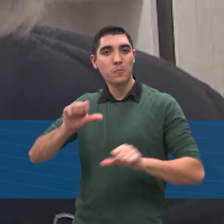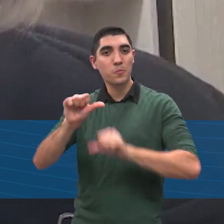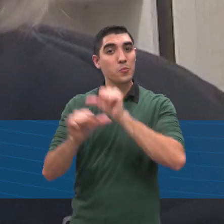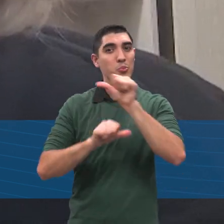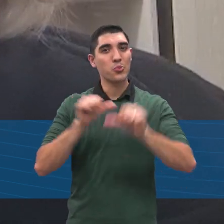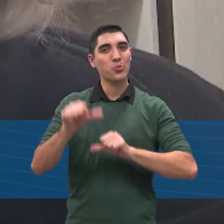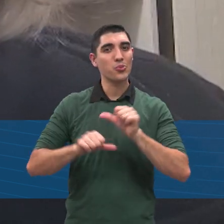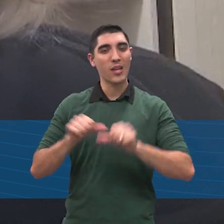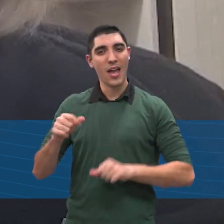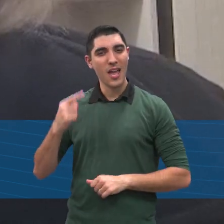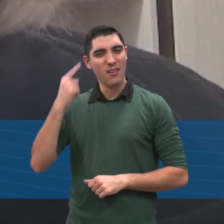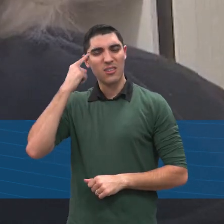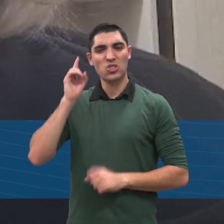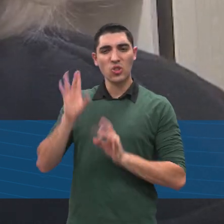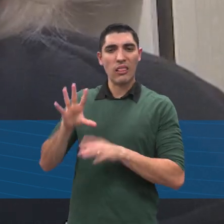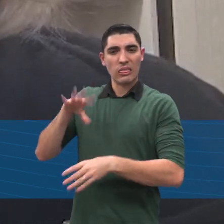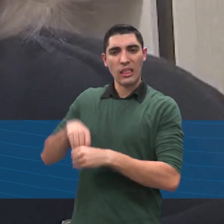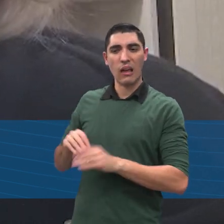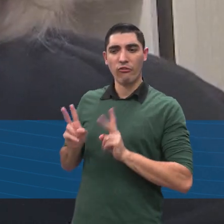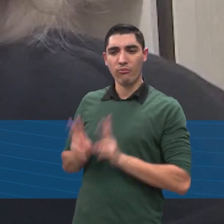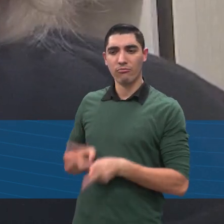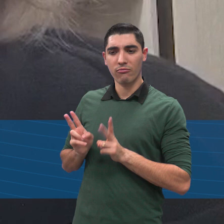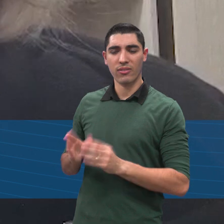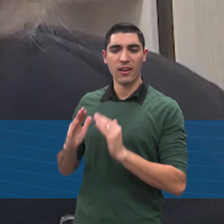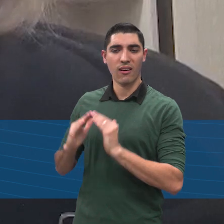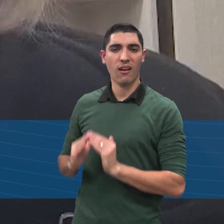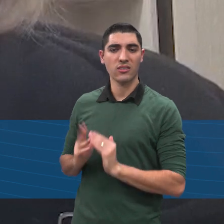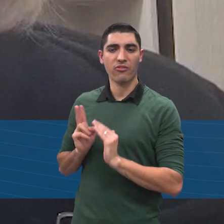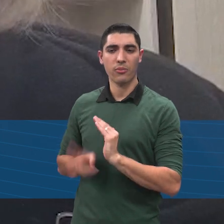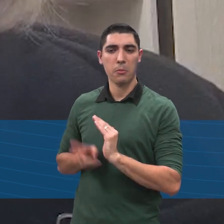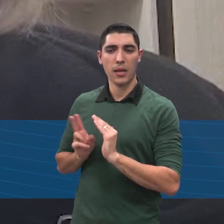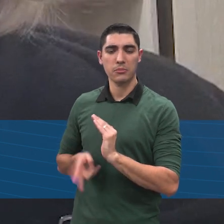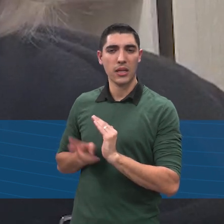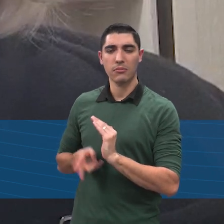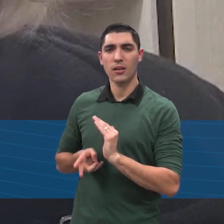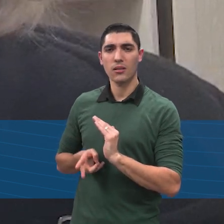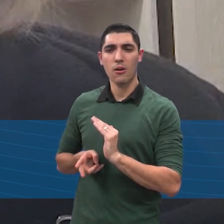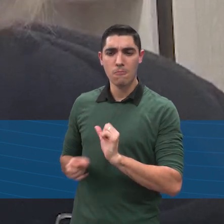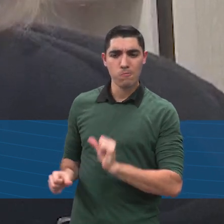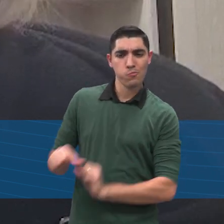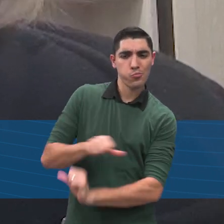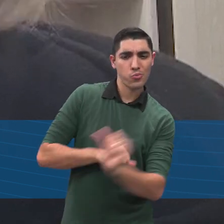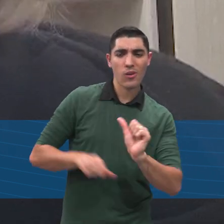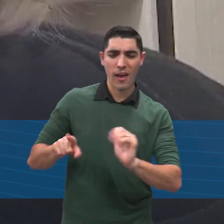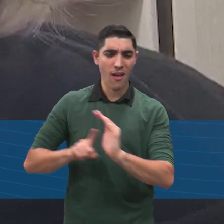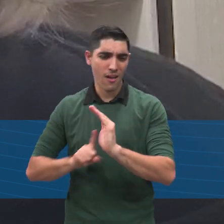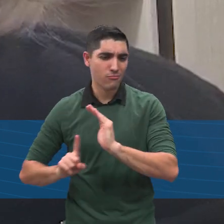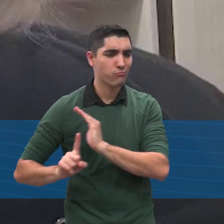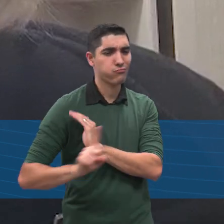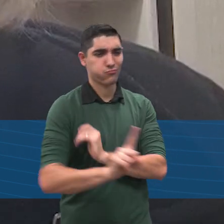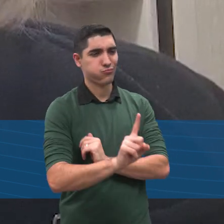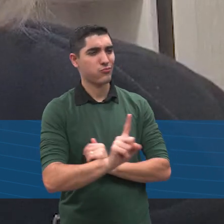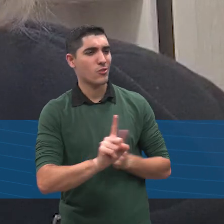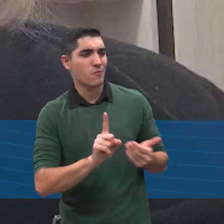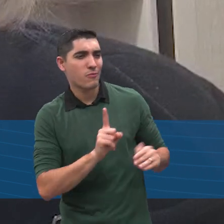esse cidadão caseiro e recluso, né, que trabalhe, que fique o dia